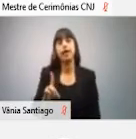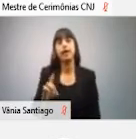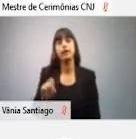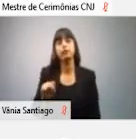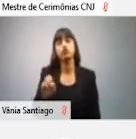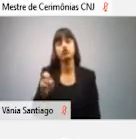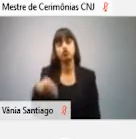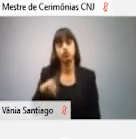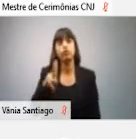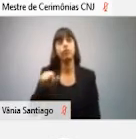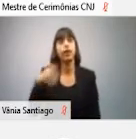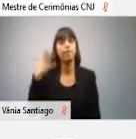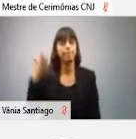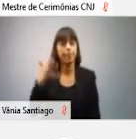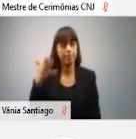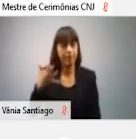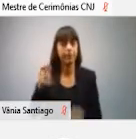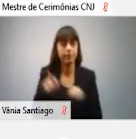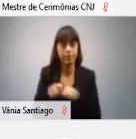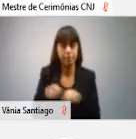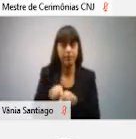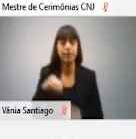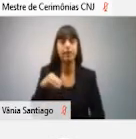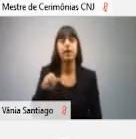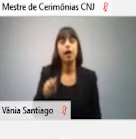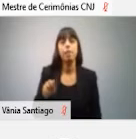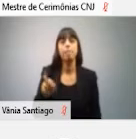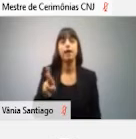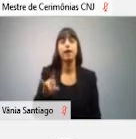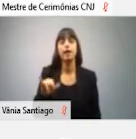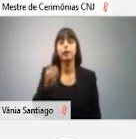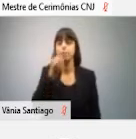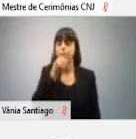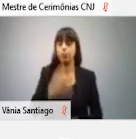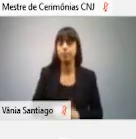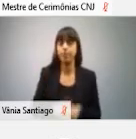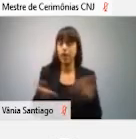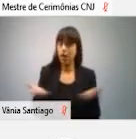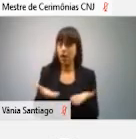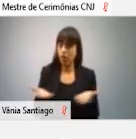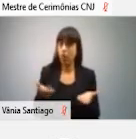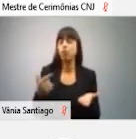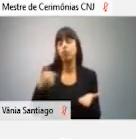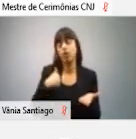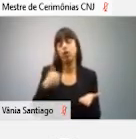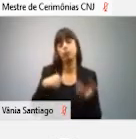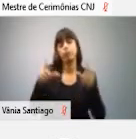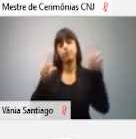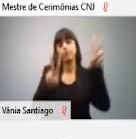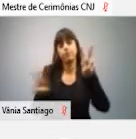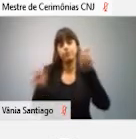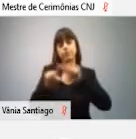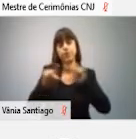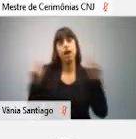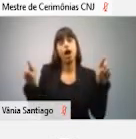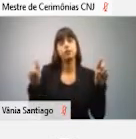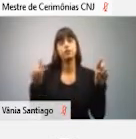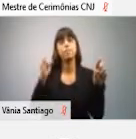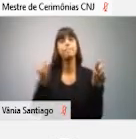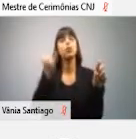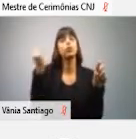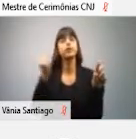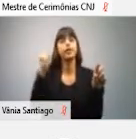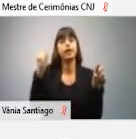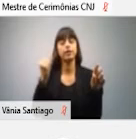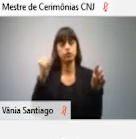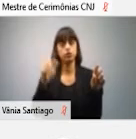interessantíssimas para nos trazer. E eu colocaria uma frase do Albert Einstein que é muito importante para mim, assim, que eu acho que ela faz muito sentido nesse momento e